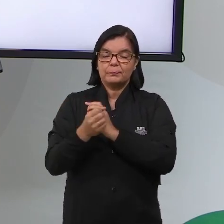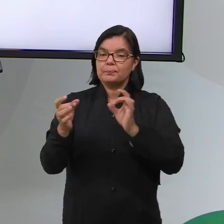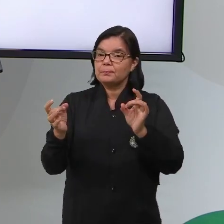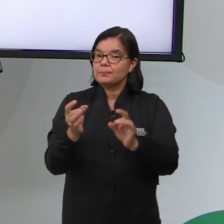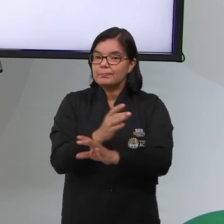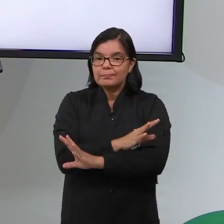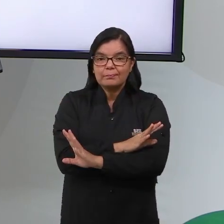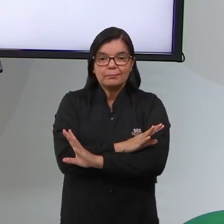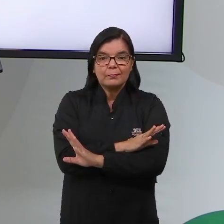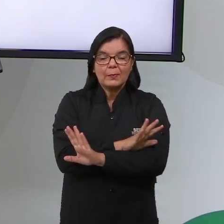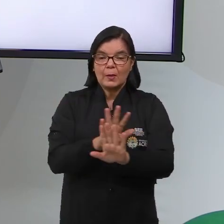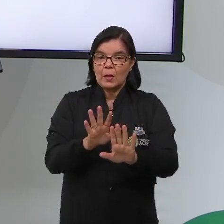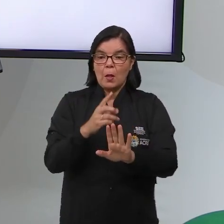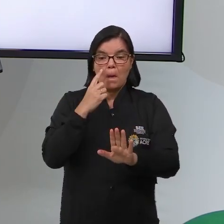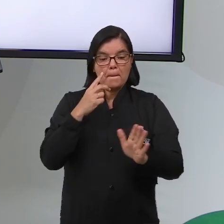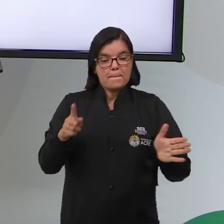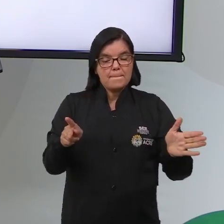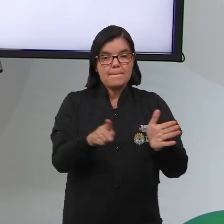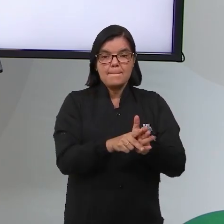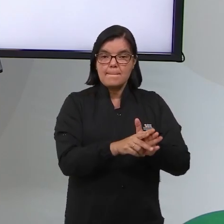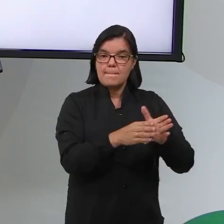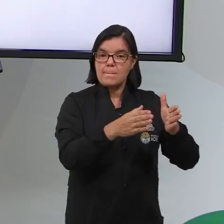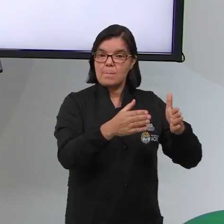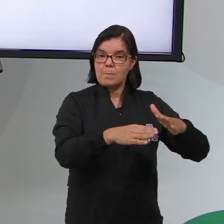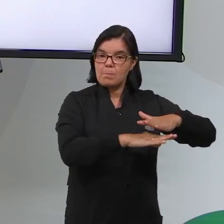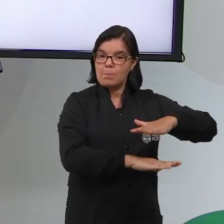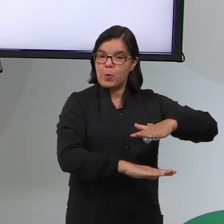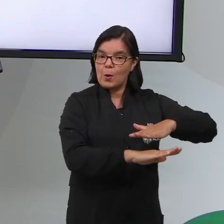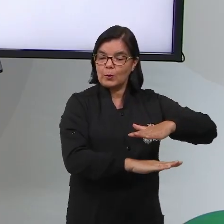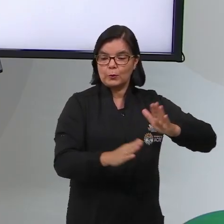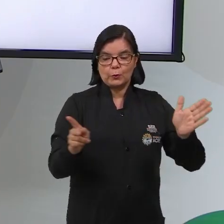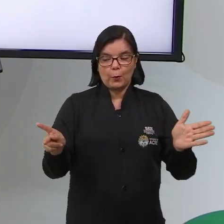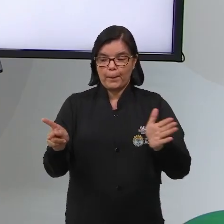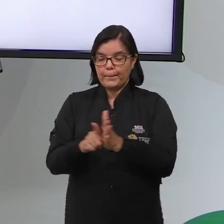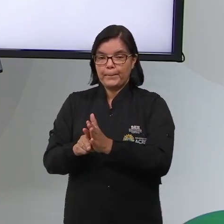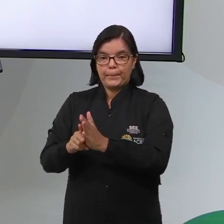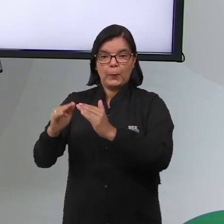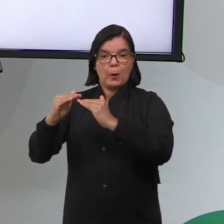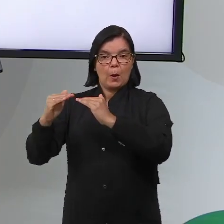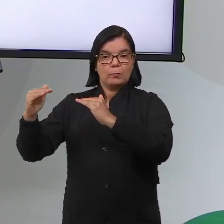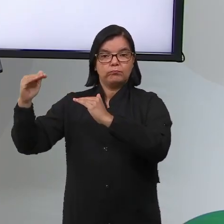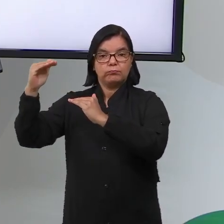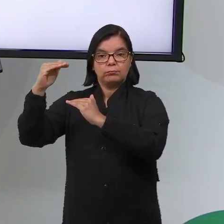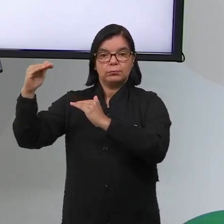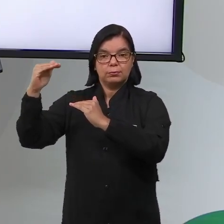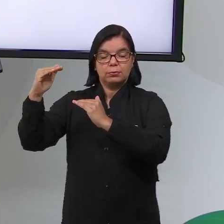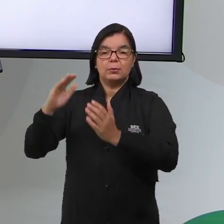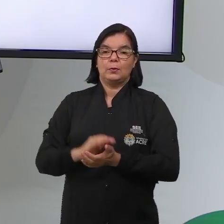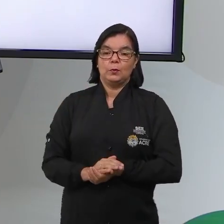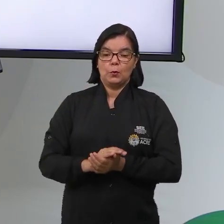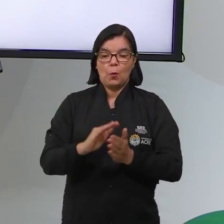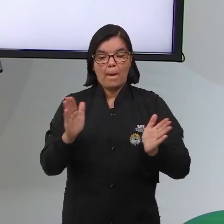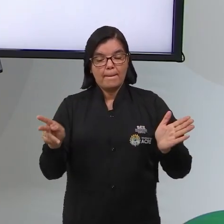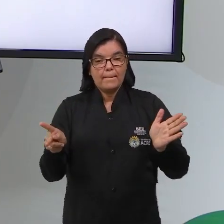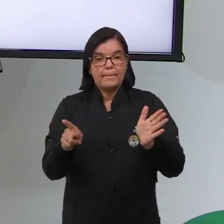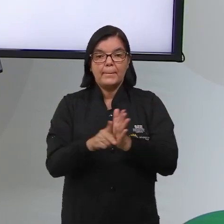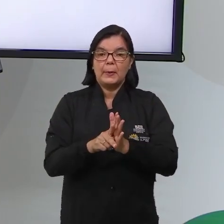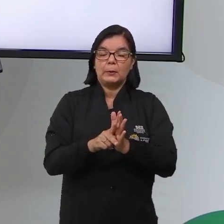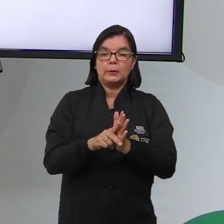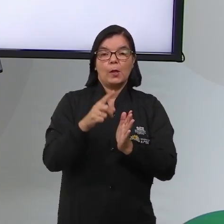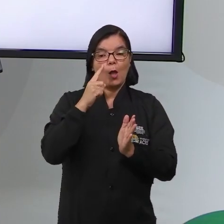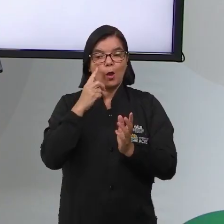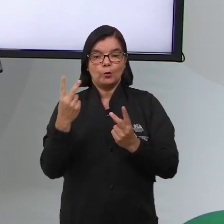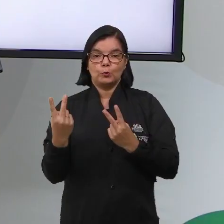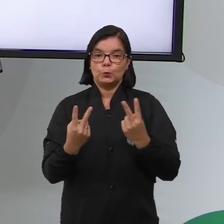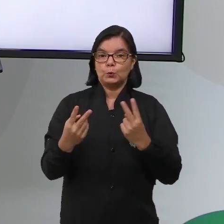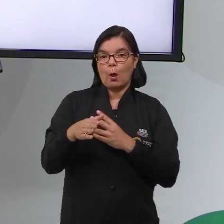Pronto, eu pertenço à classe baixa, o outro pertence à classe alta, o outro compõe